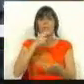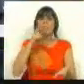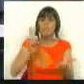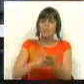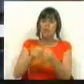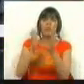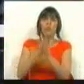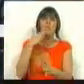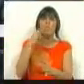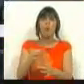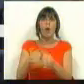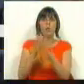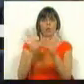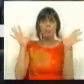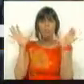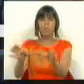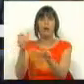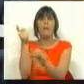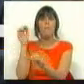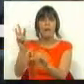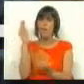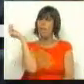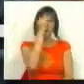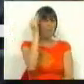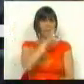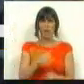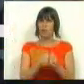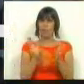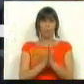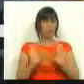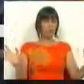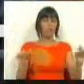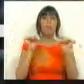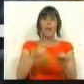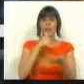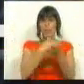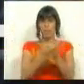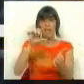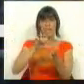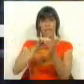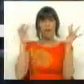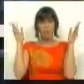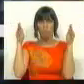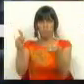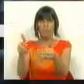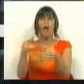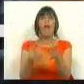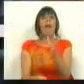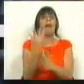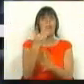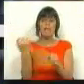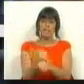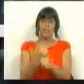estiveram todos concentrados em beija. É falso em todos os sentidos. Com estas medidas de centralização, estamos a criar